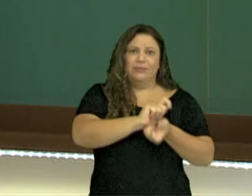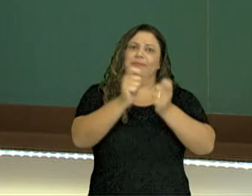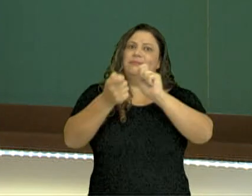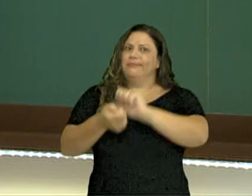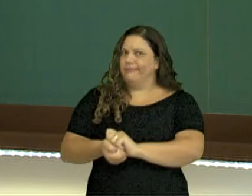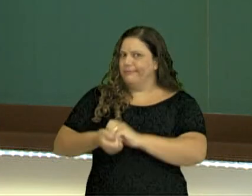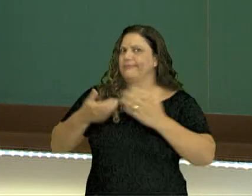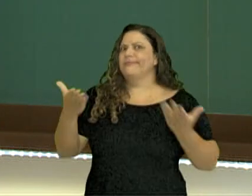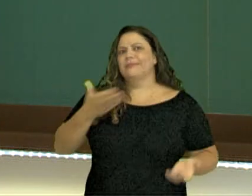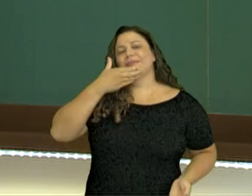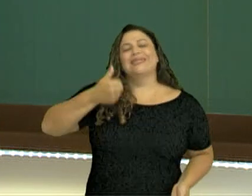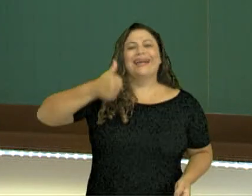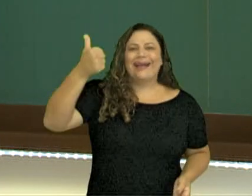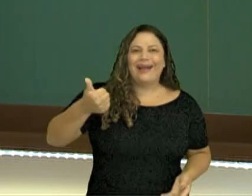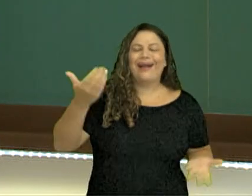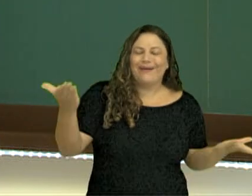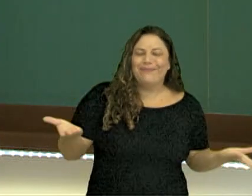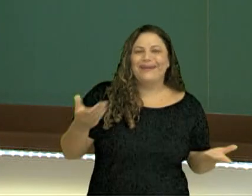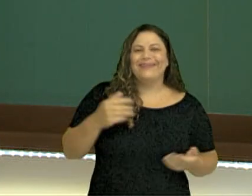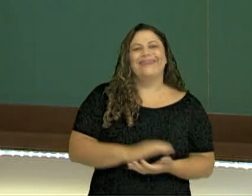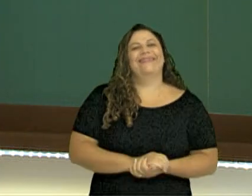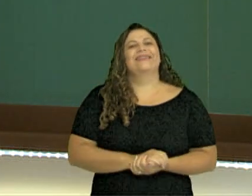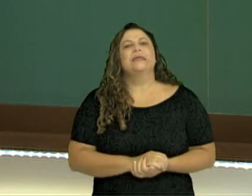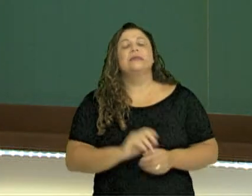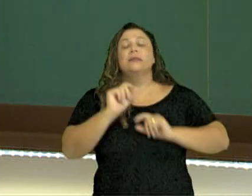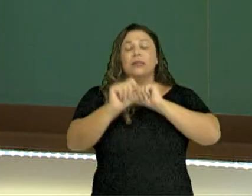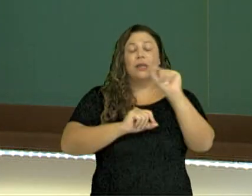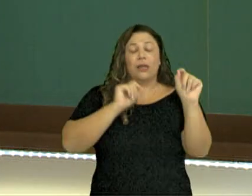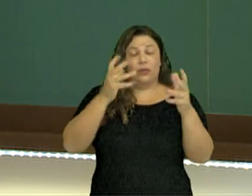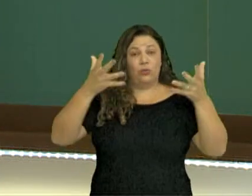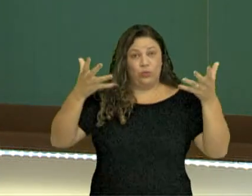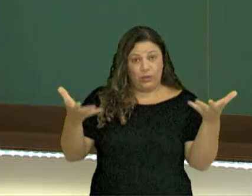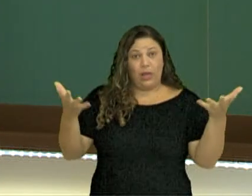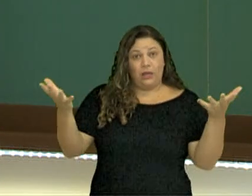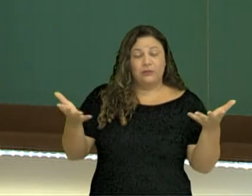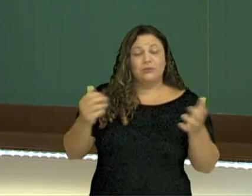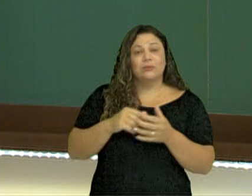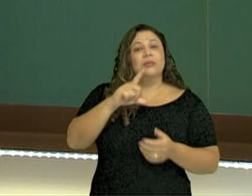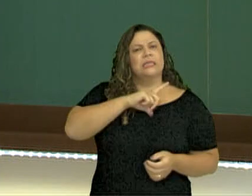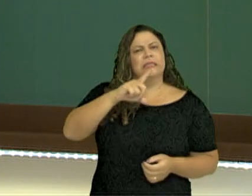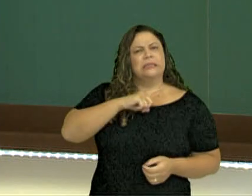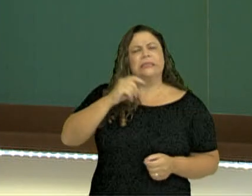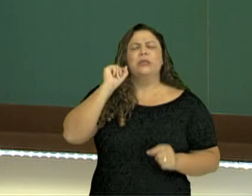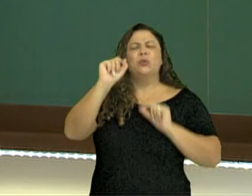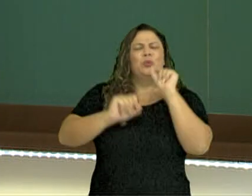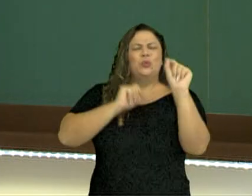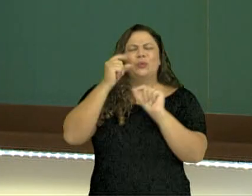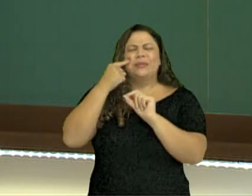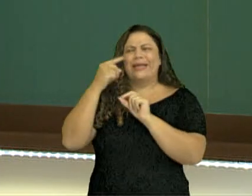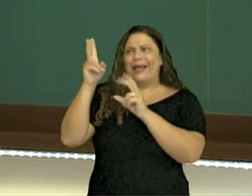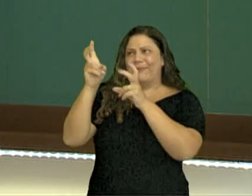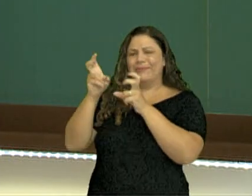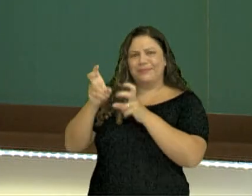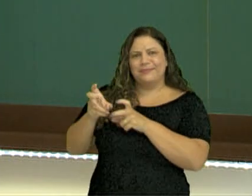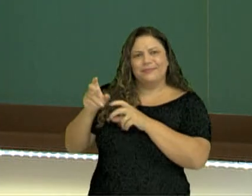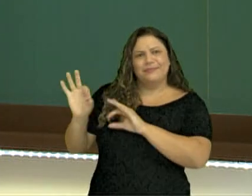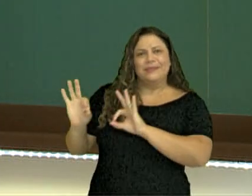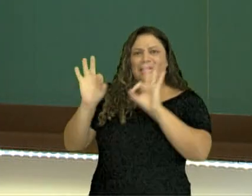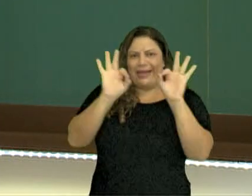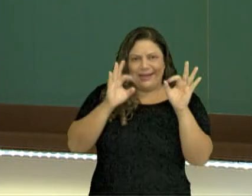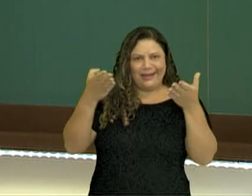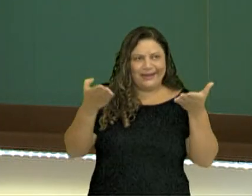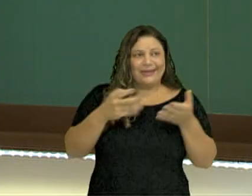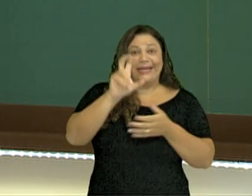àquilo que melhor vai se adaptar a você. Então, no caso ali, nós temos essas despesas. A gente precisa baixar